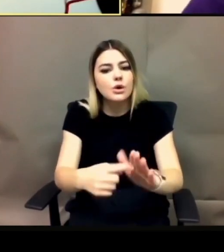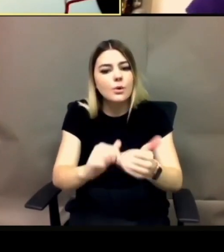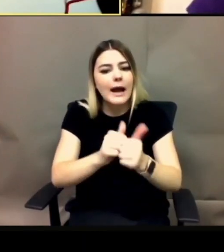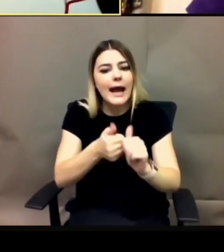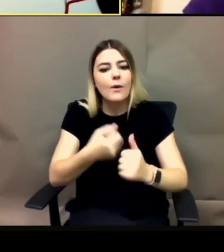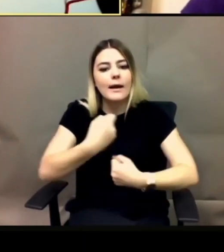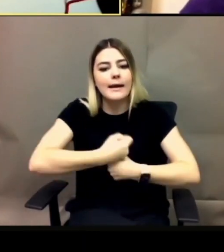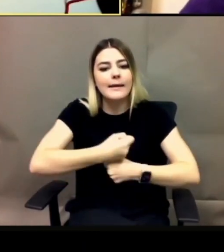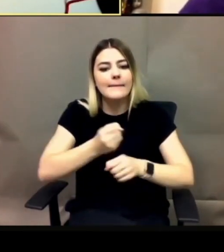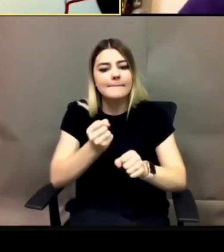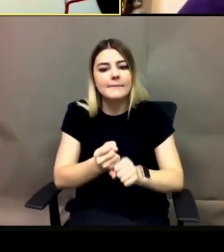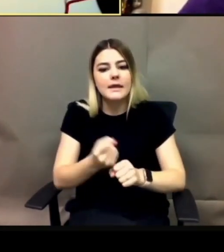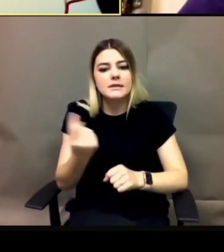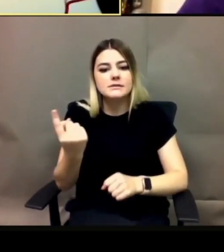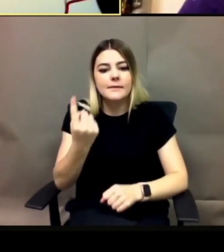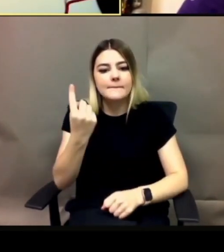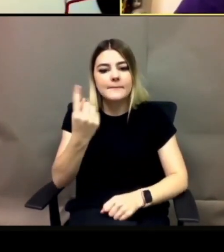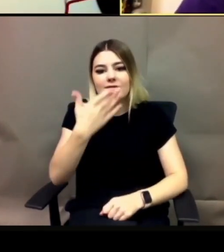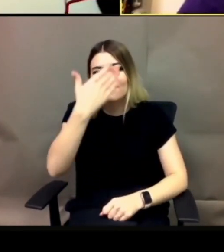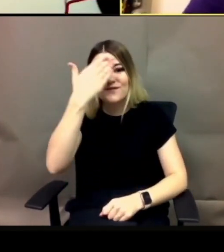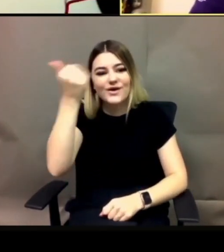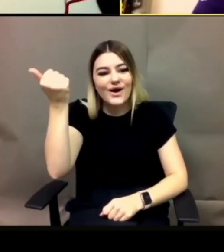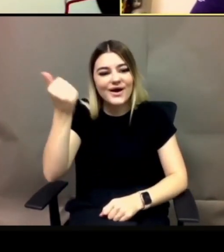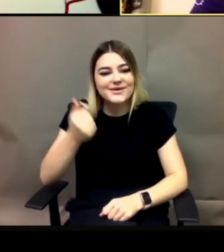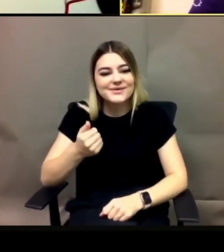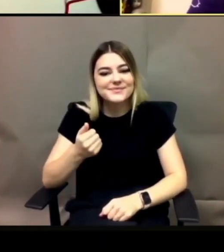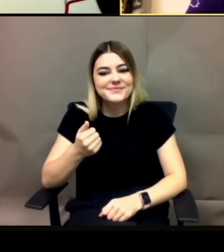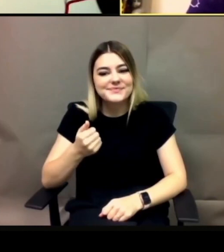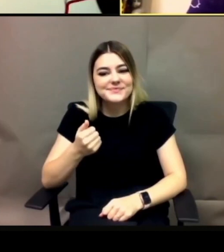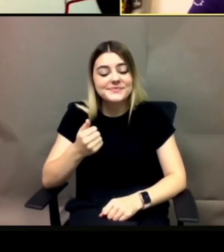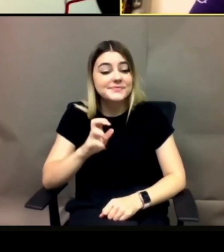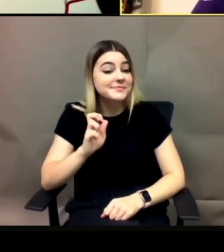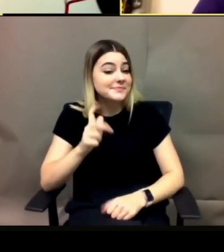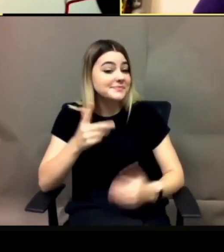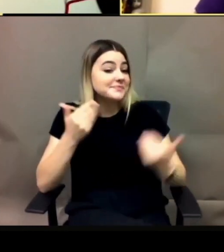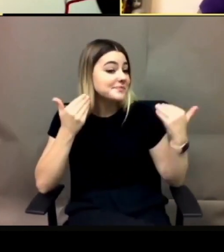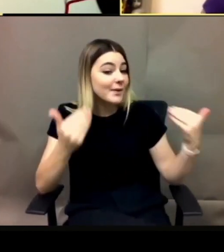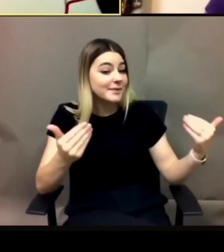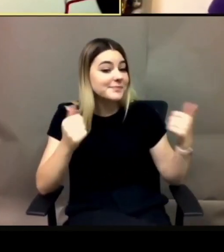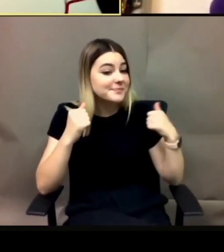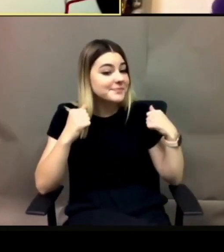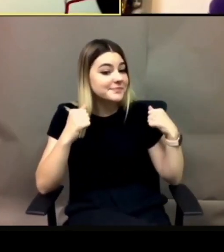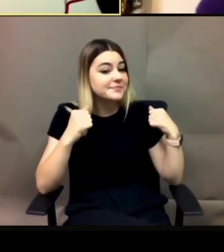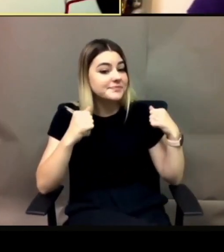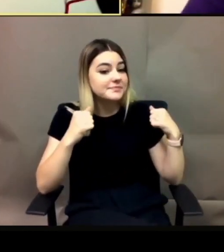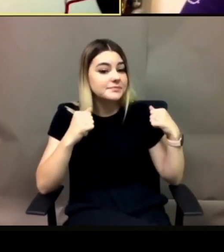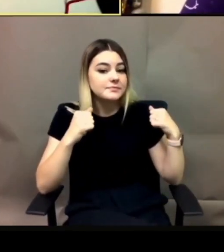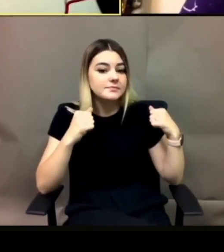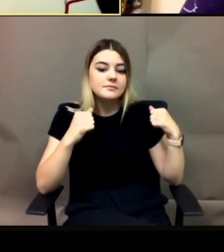é que eu criei o contador. Esqueci o counter. Vamos lá.